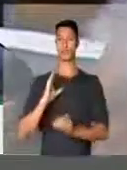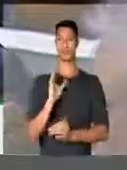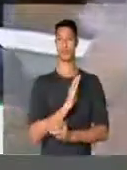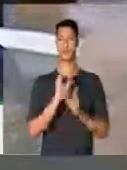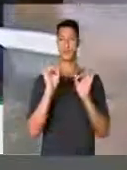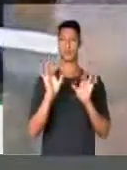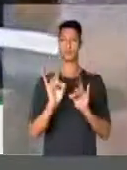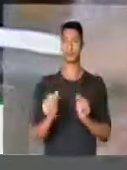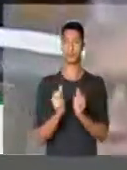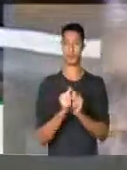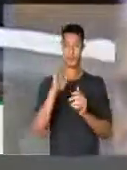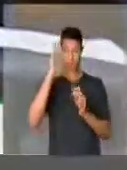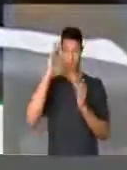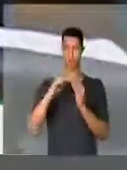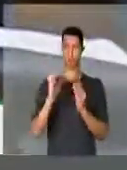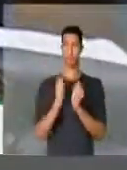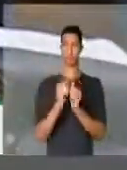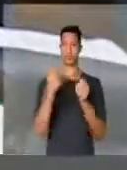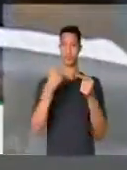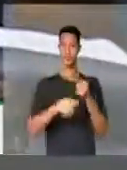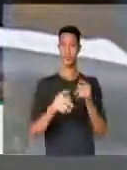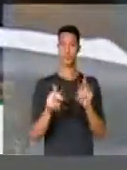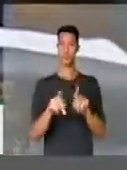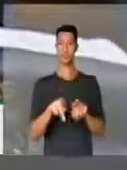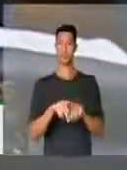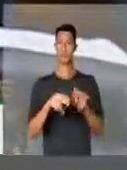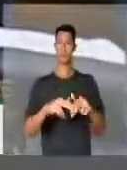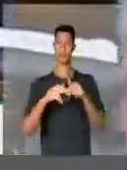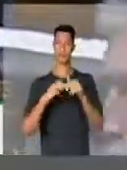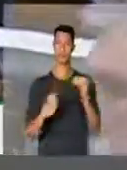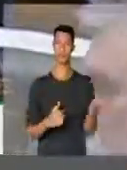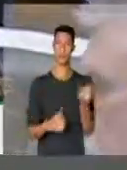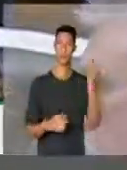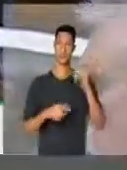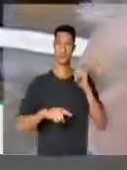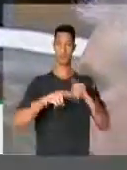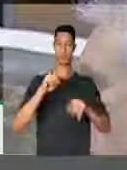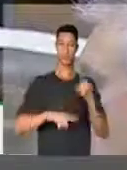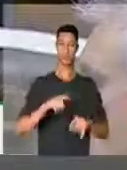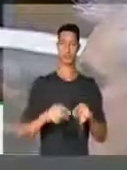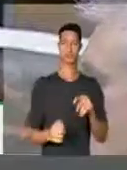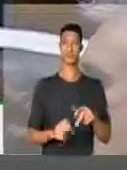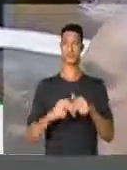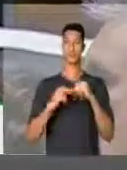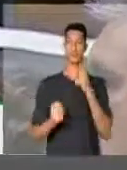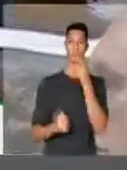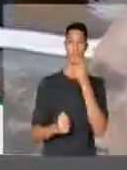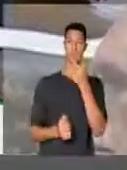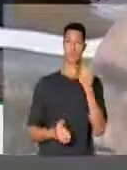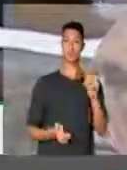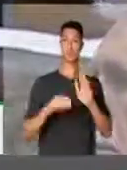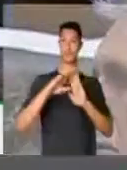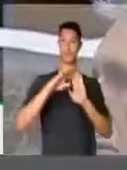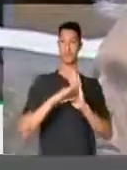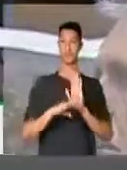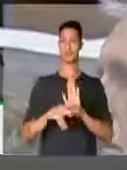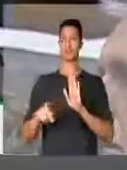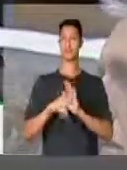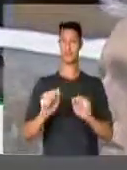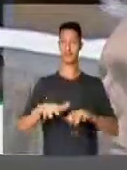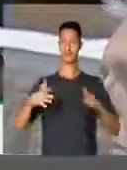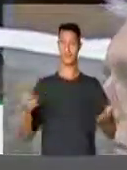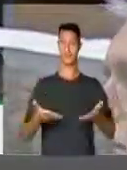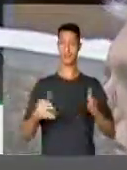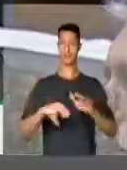comissão especial com entendimento, com oposição, em função da importância da matéria. E pelo que me consta, não está na pauta da sessão